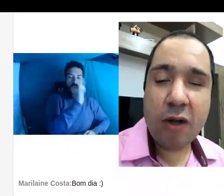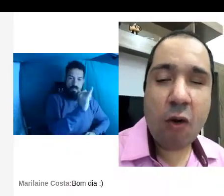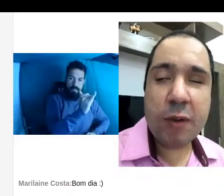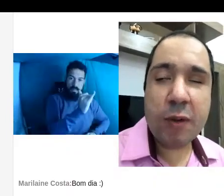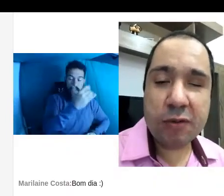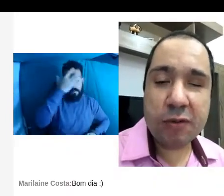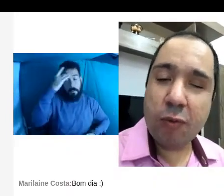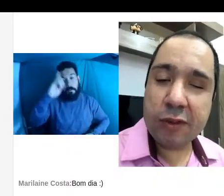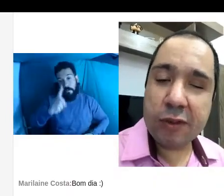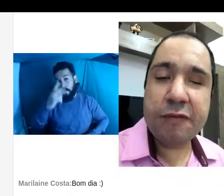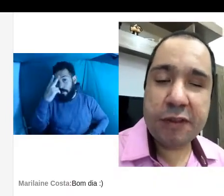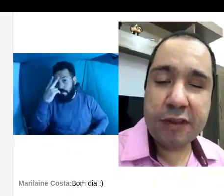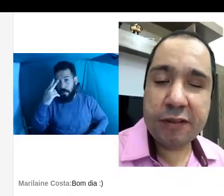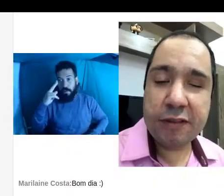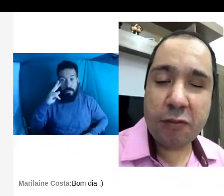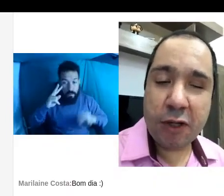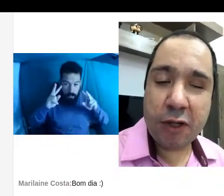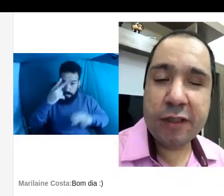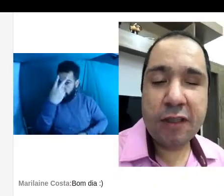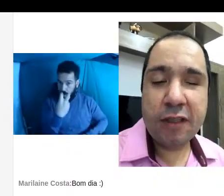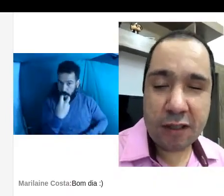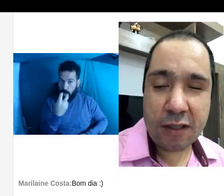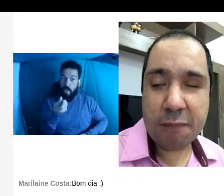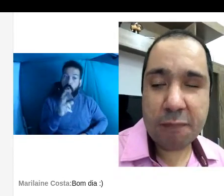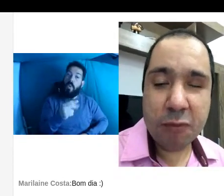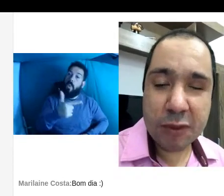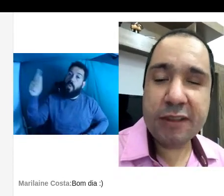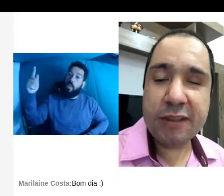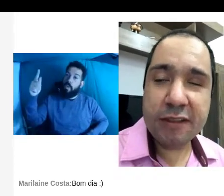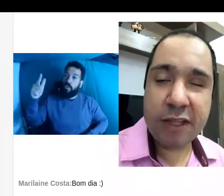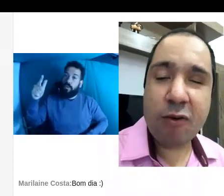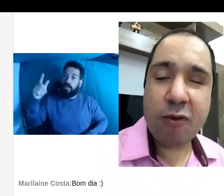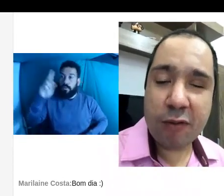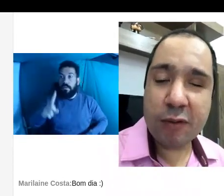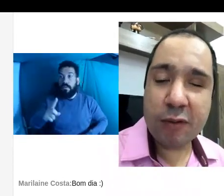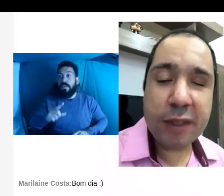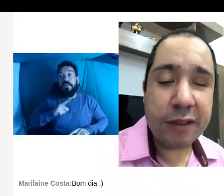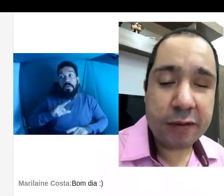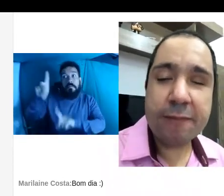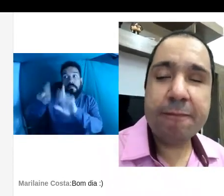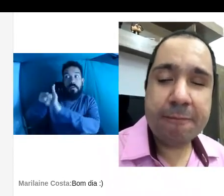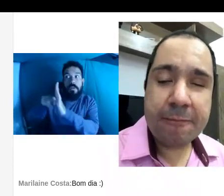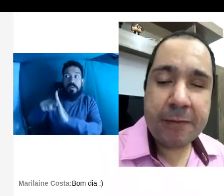pessoas com outras deficiências, conforme algumas pesquisas também.